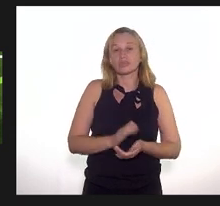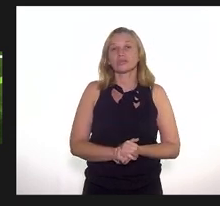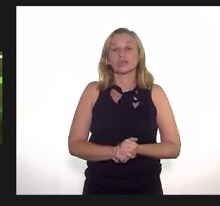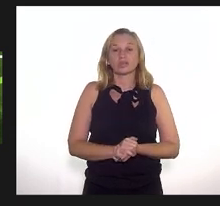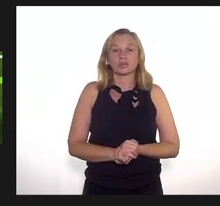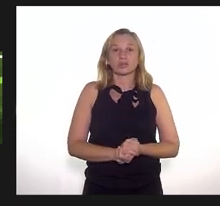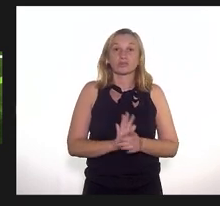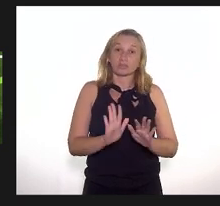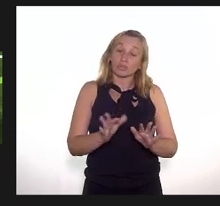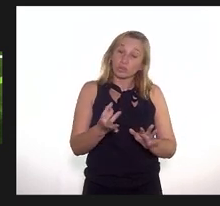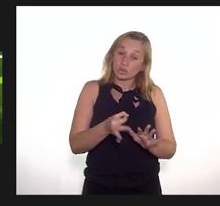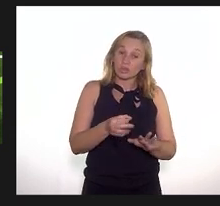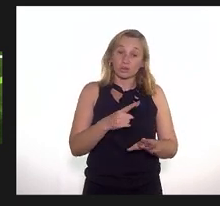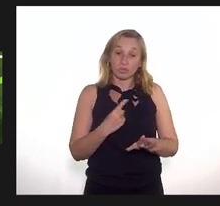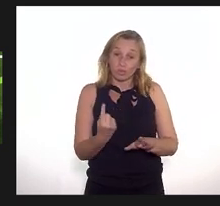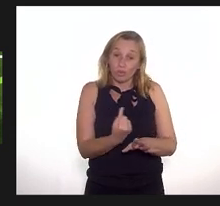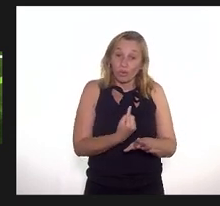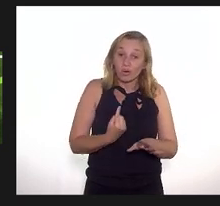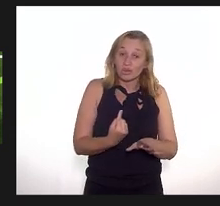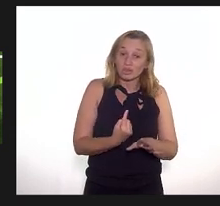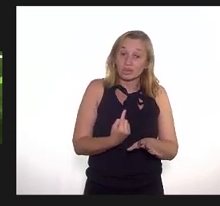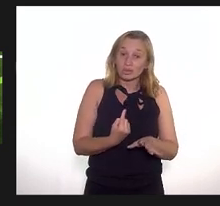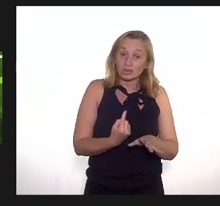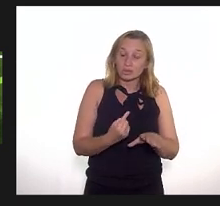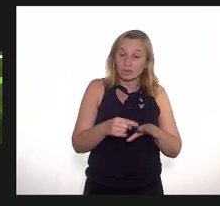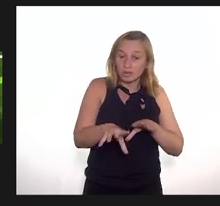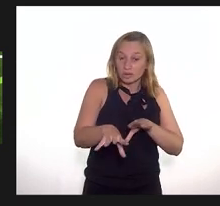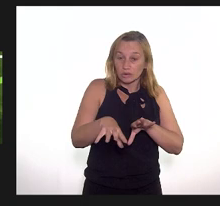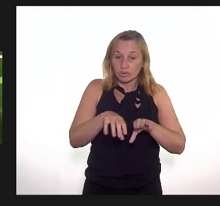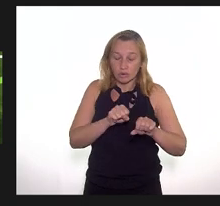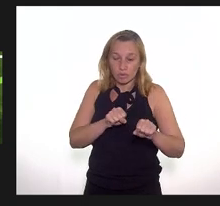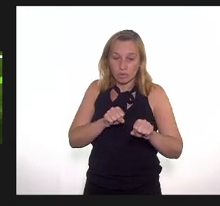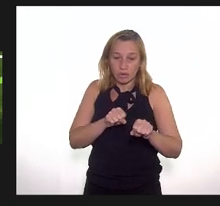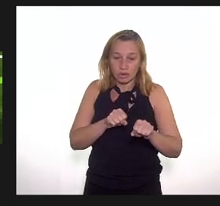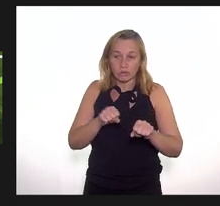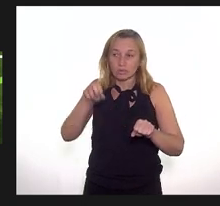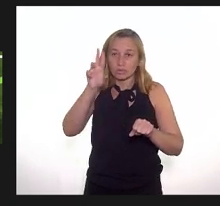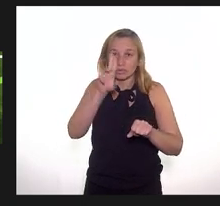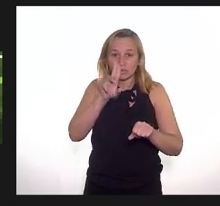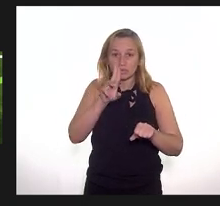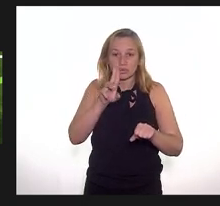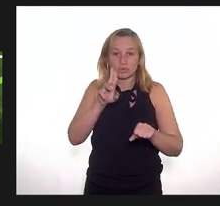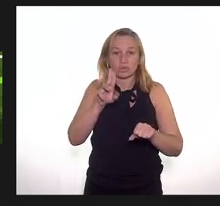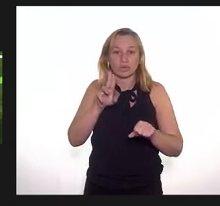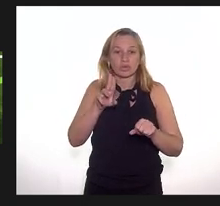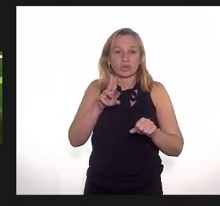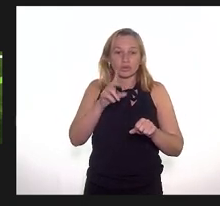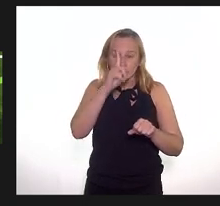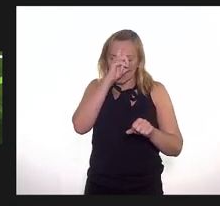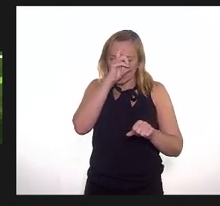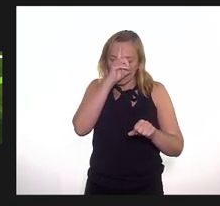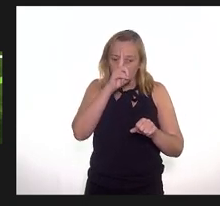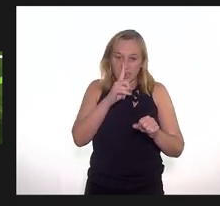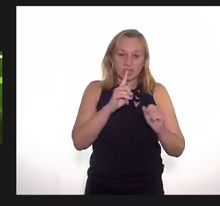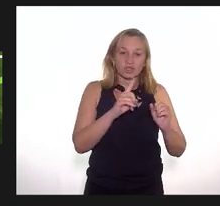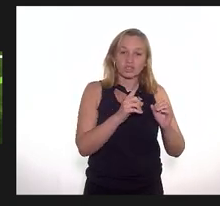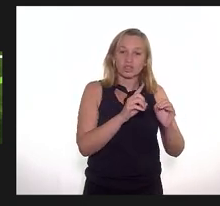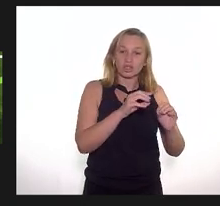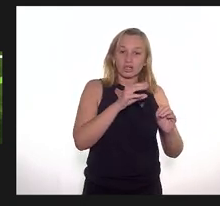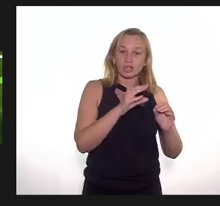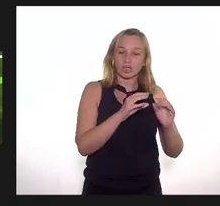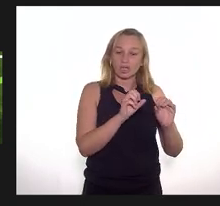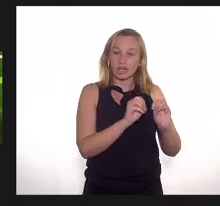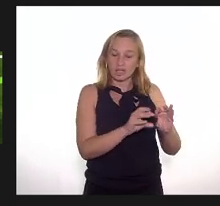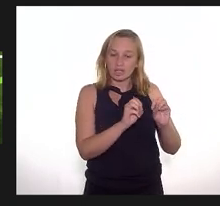que nos formamos nos hospitais de ensino, de uma maneira geral, foi lá que nós vimos